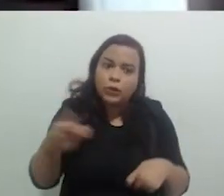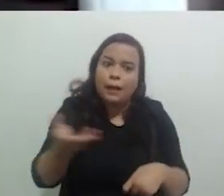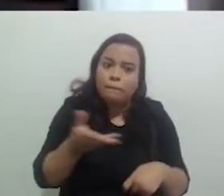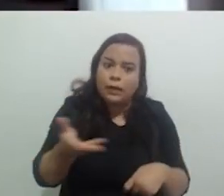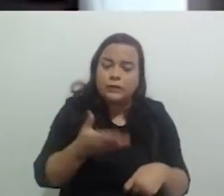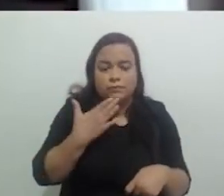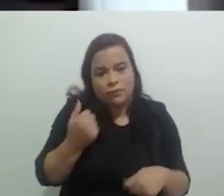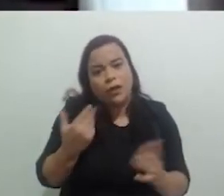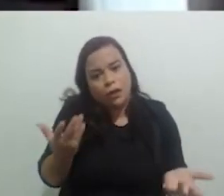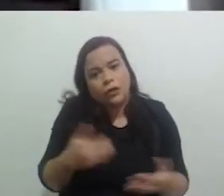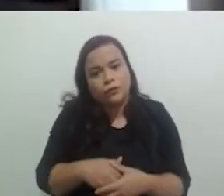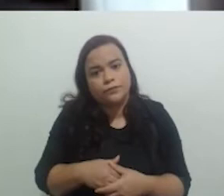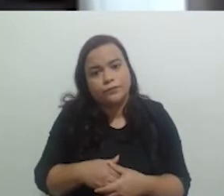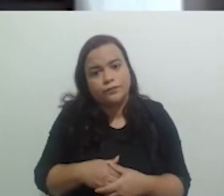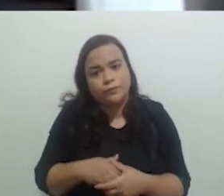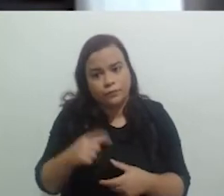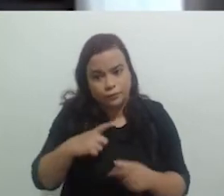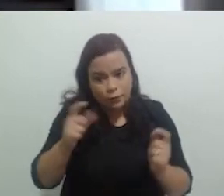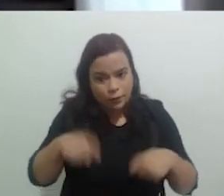Podemos julgar?